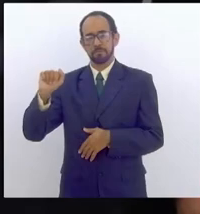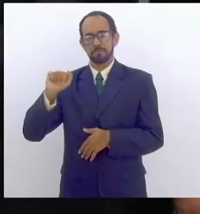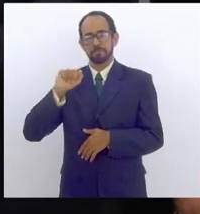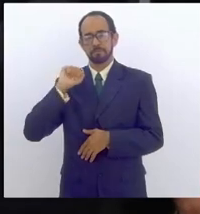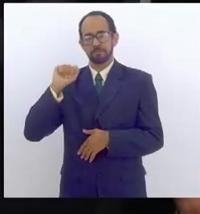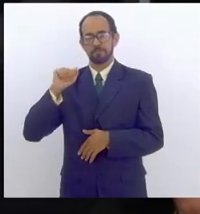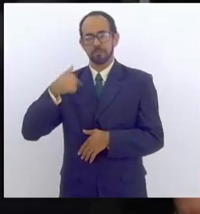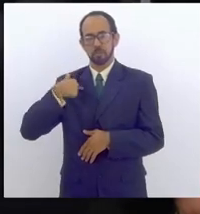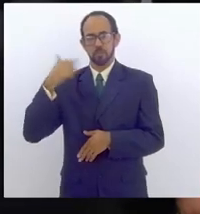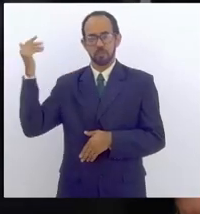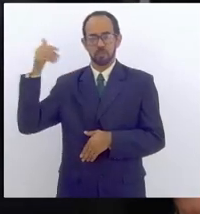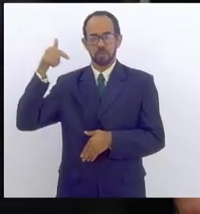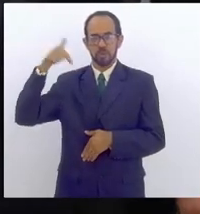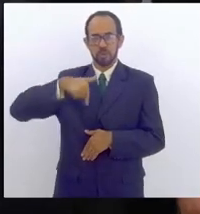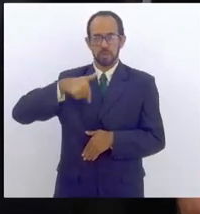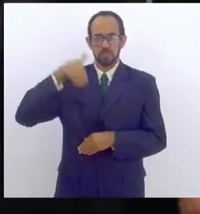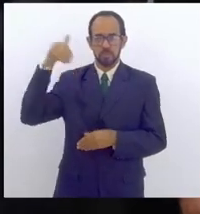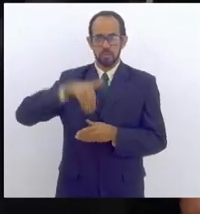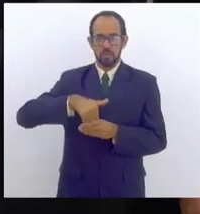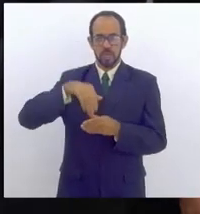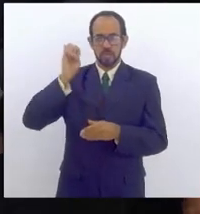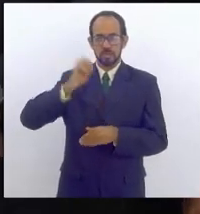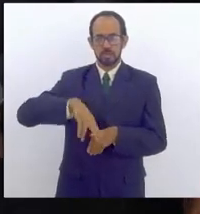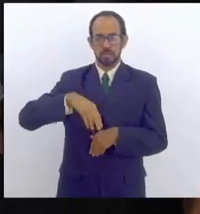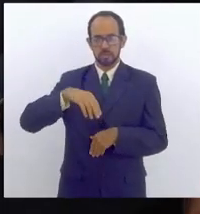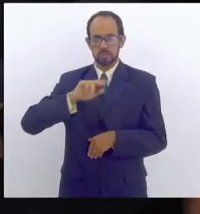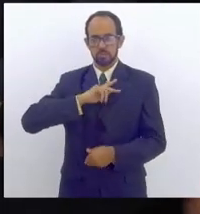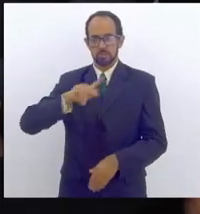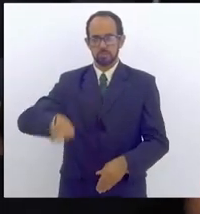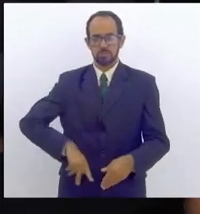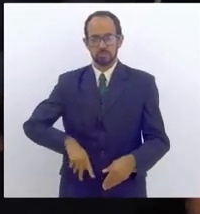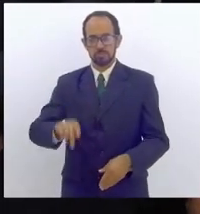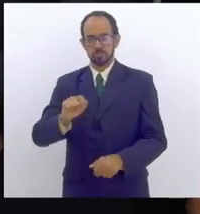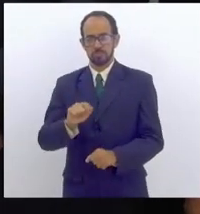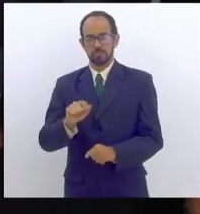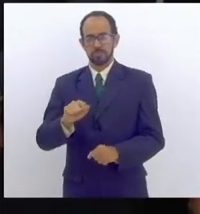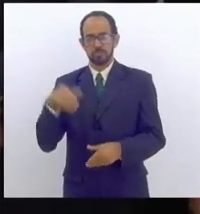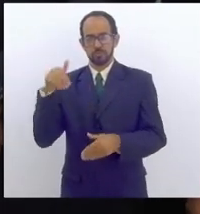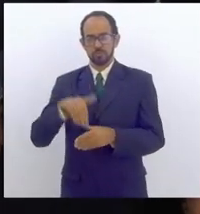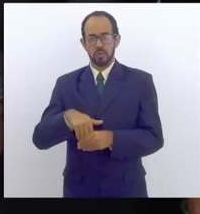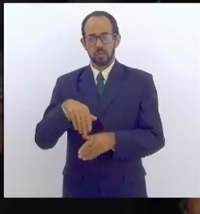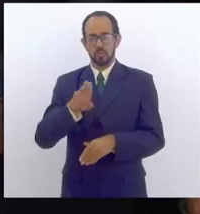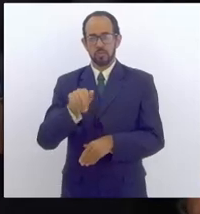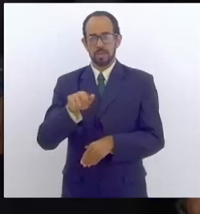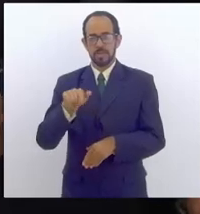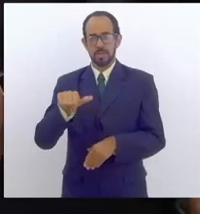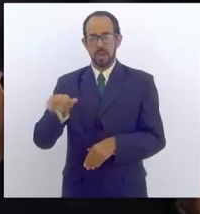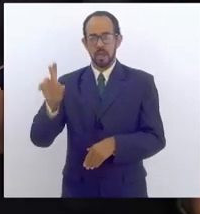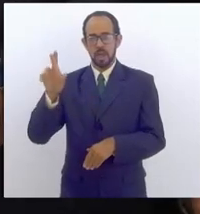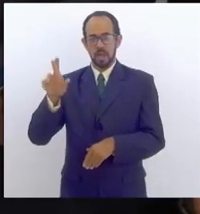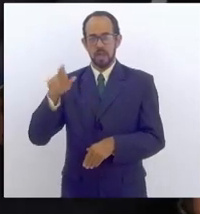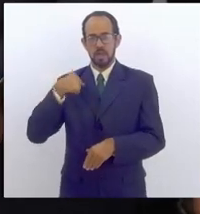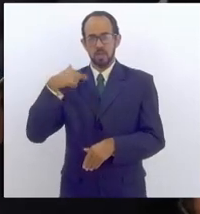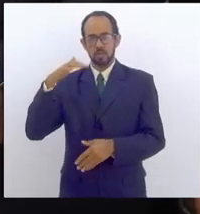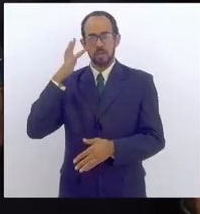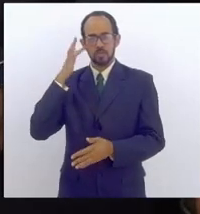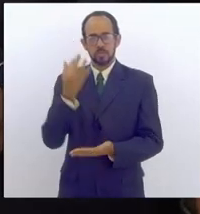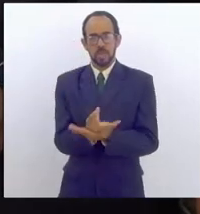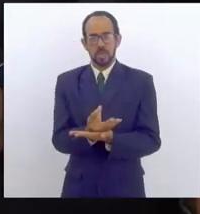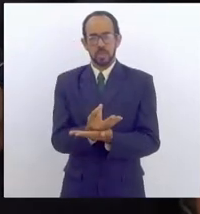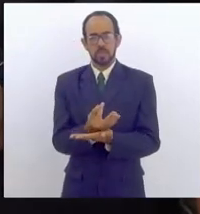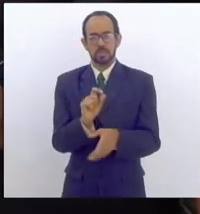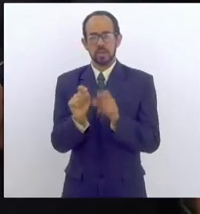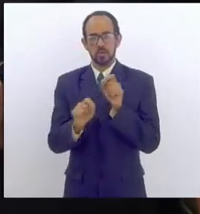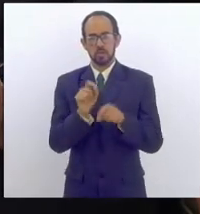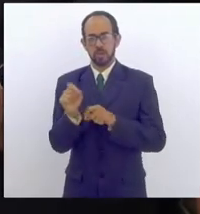Estou aqui para votar, voto sim no nosso presidente. Voto Bacelar. Tenho absoluta certeza que o Estado do Rio só tem